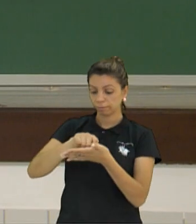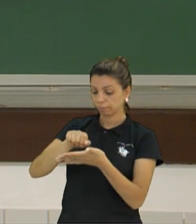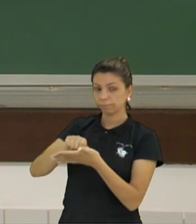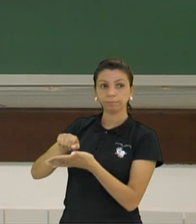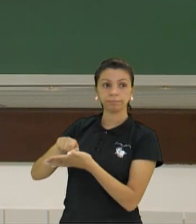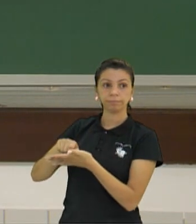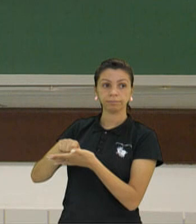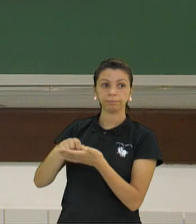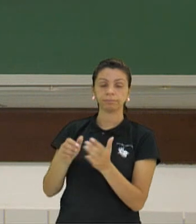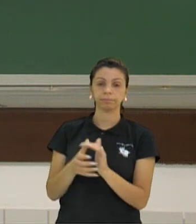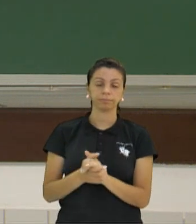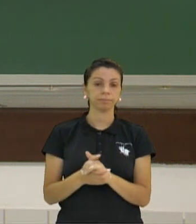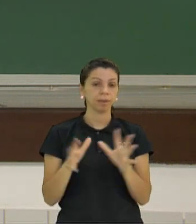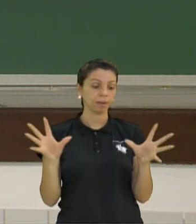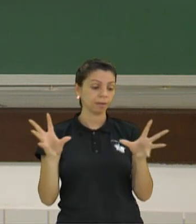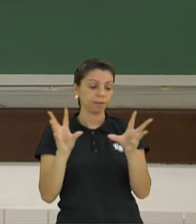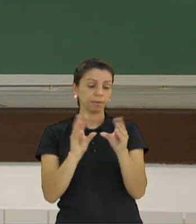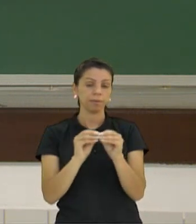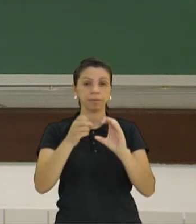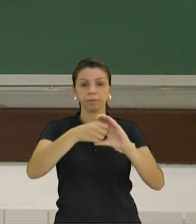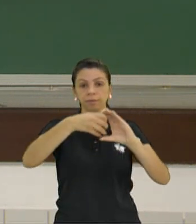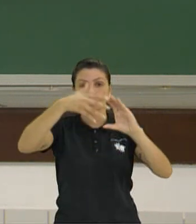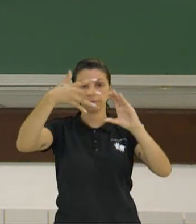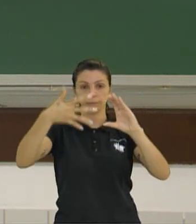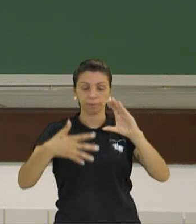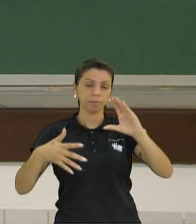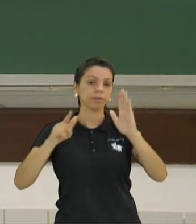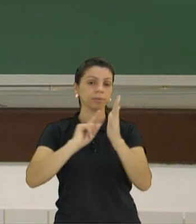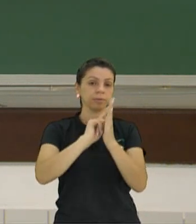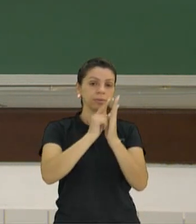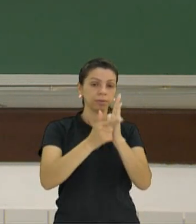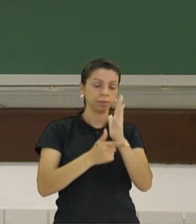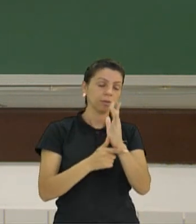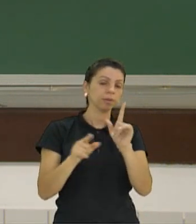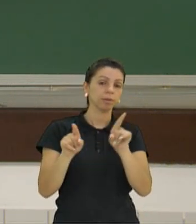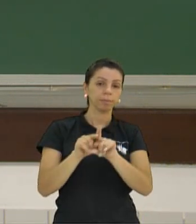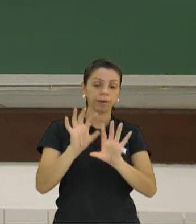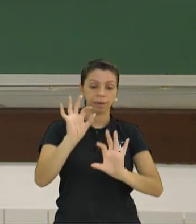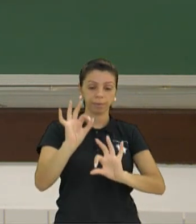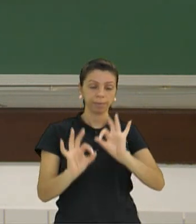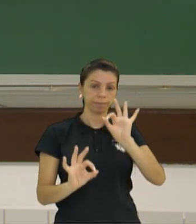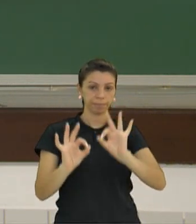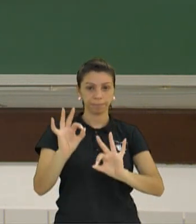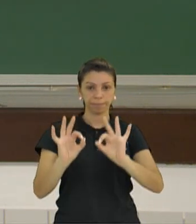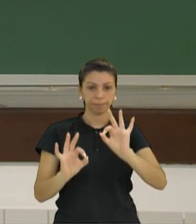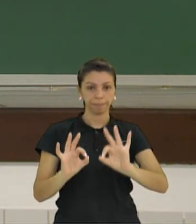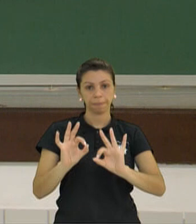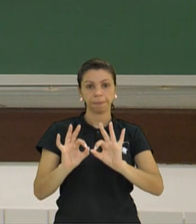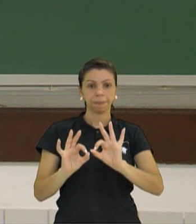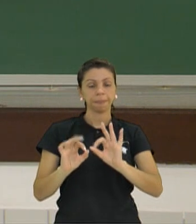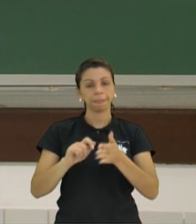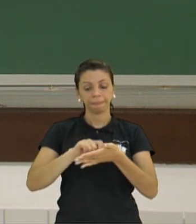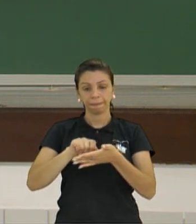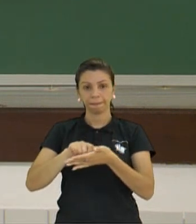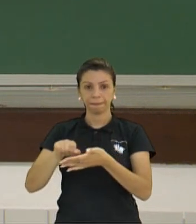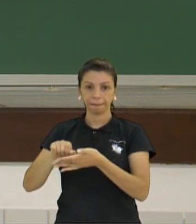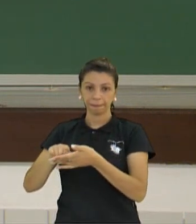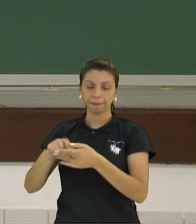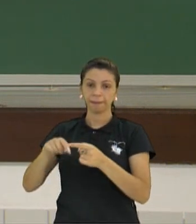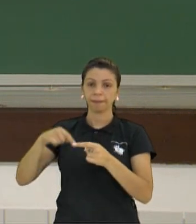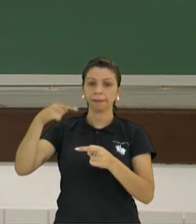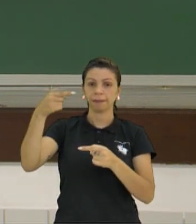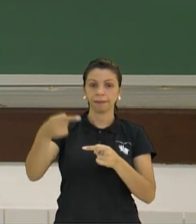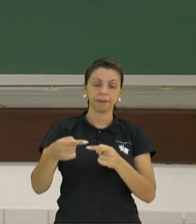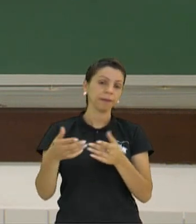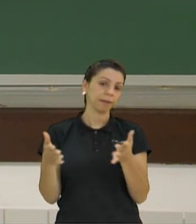verbete, né? Relembramos as características do gênero e planejamos a nossa produção de um verbete. A nossa